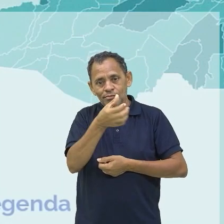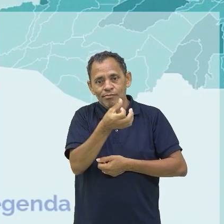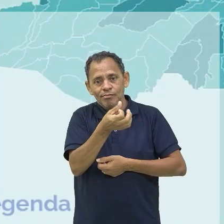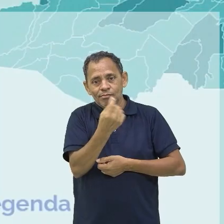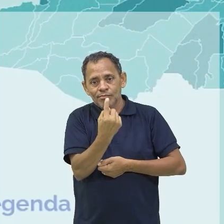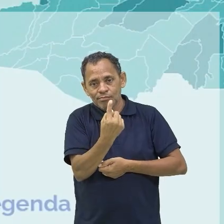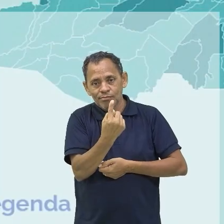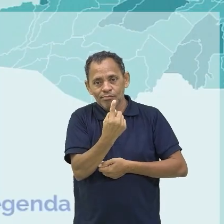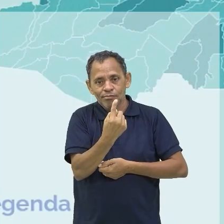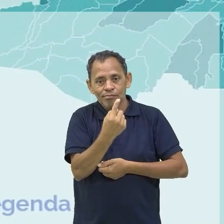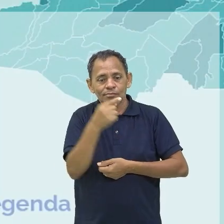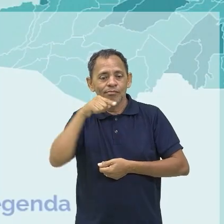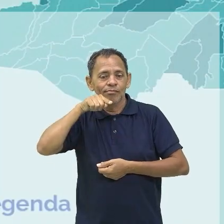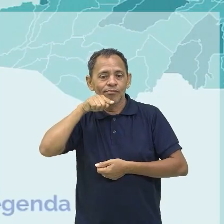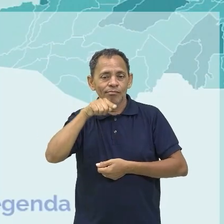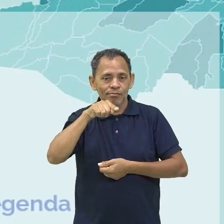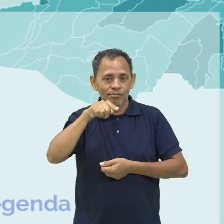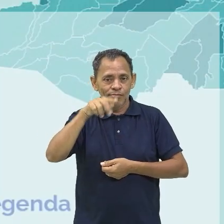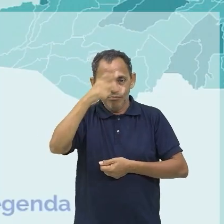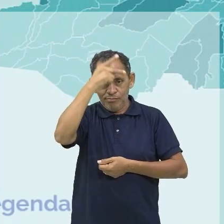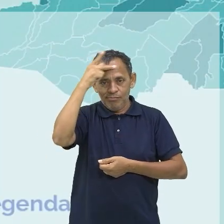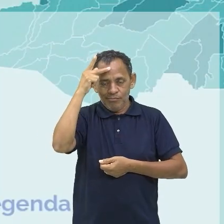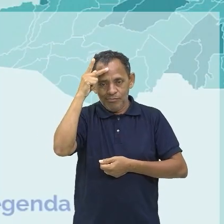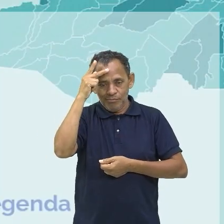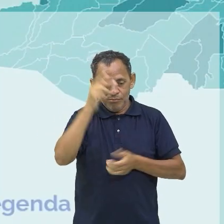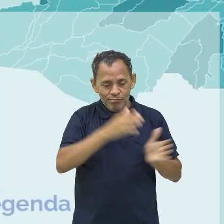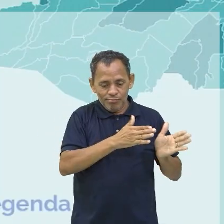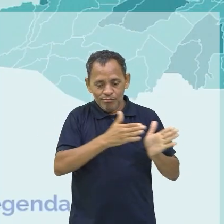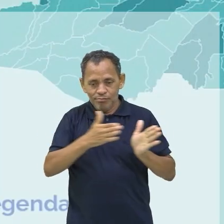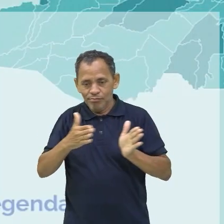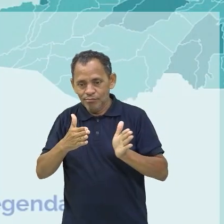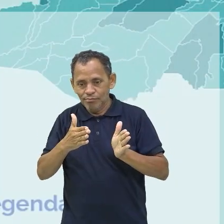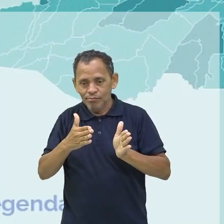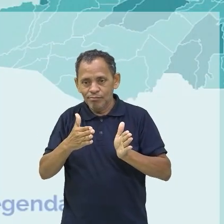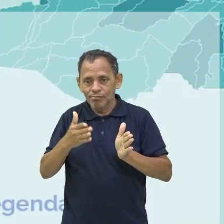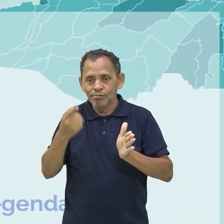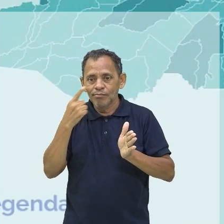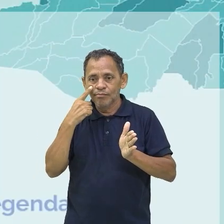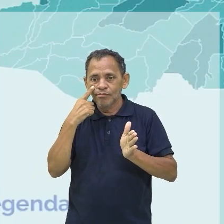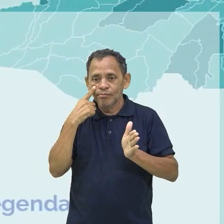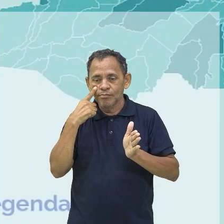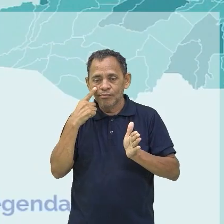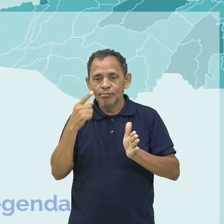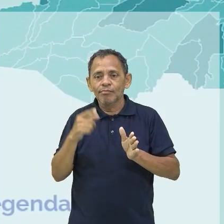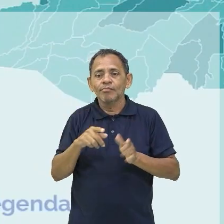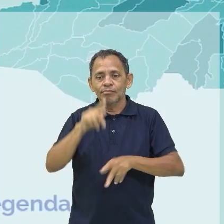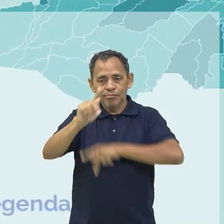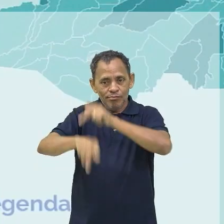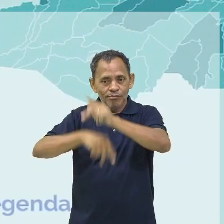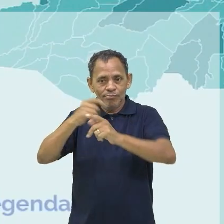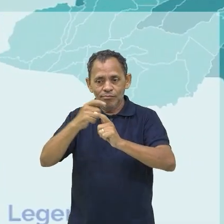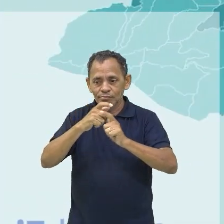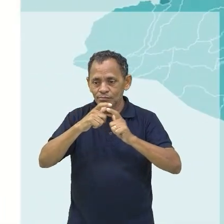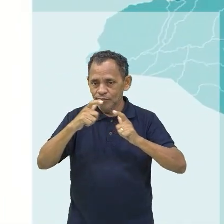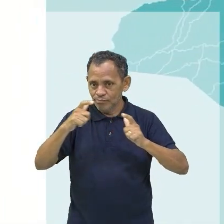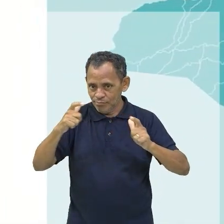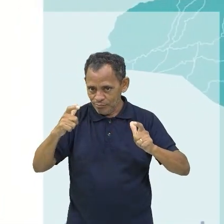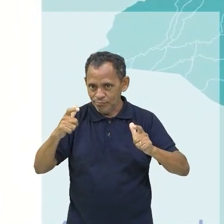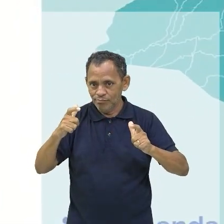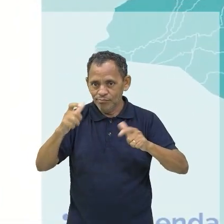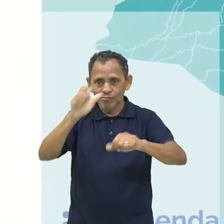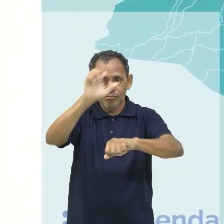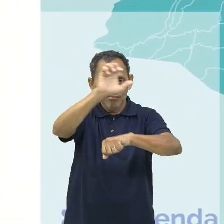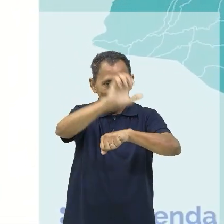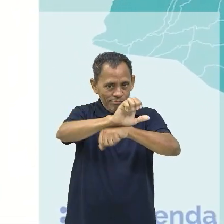57,61 mil habitantes. No decorrer desses anos, a gente vai observando aí que essa população do nosso estado,